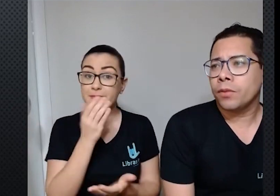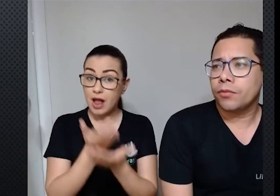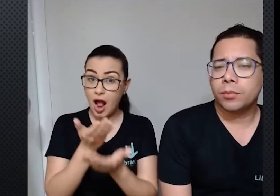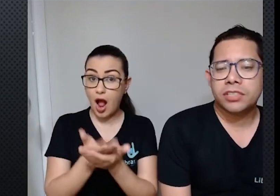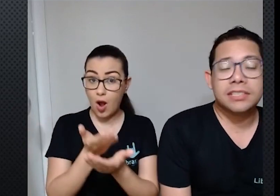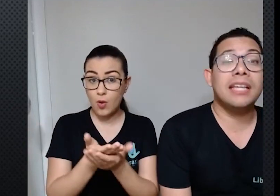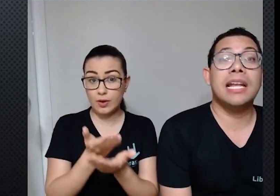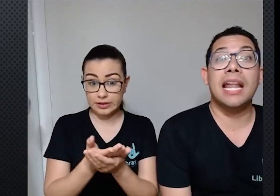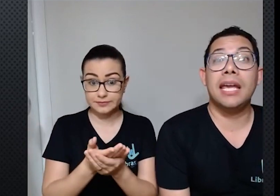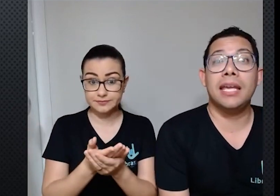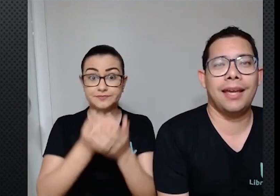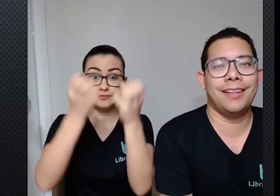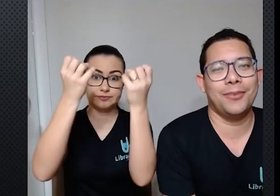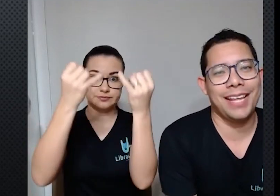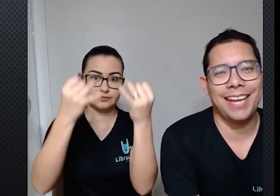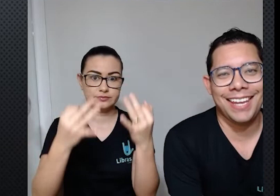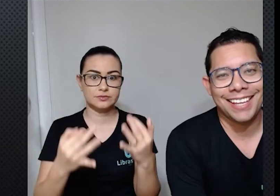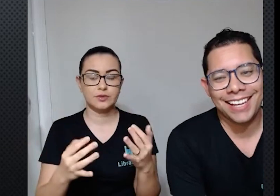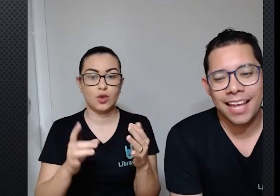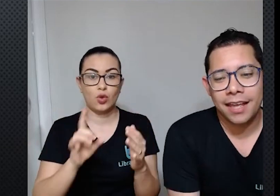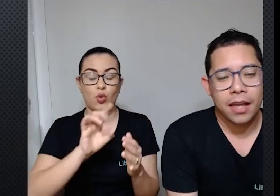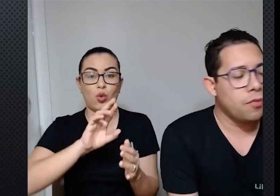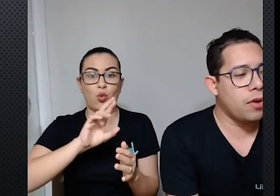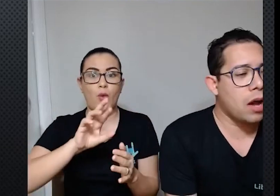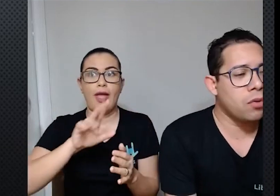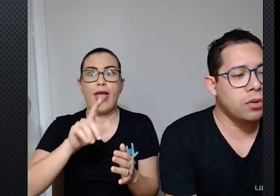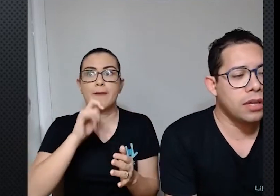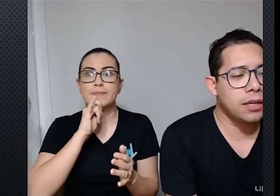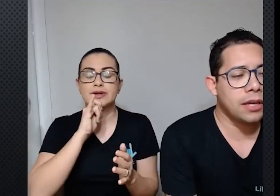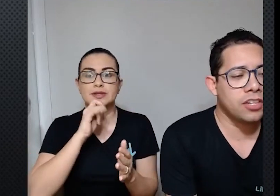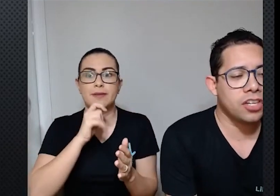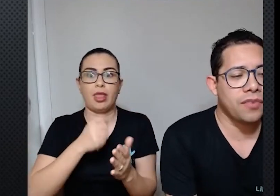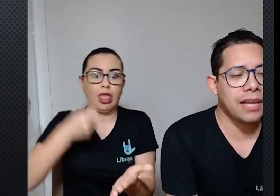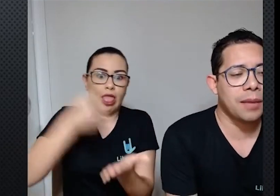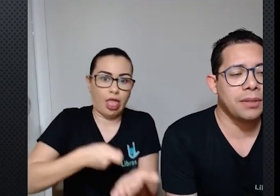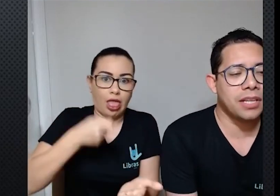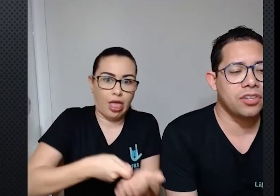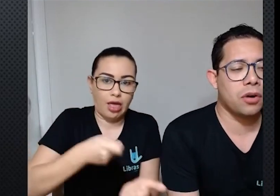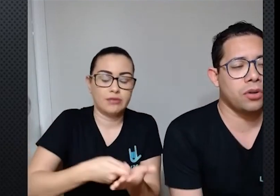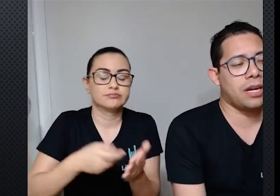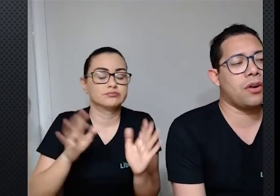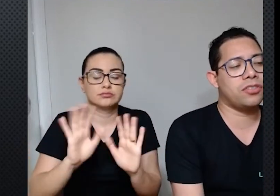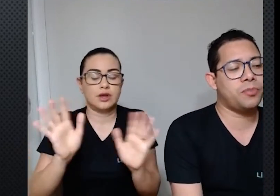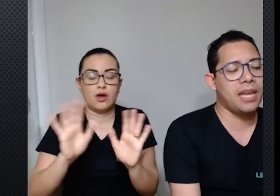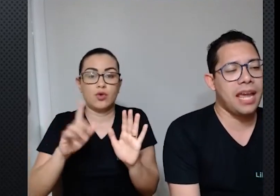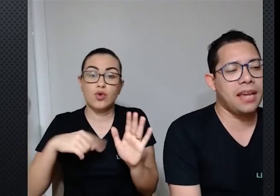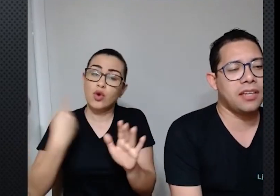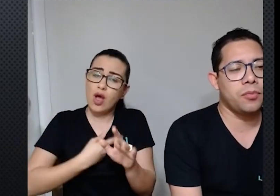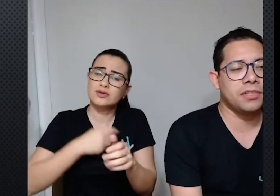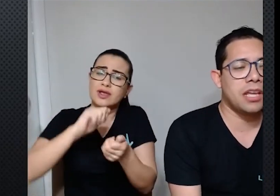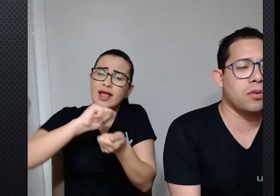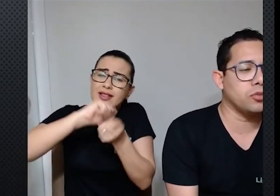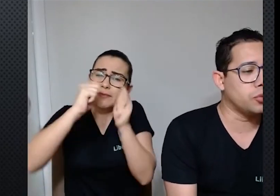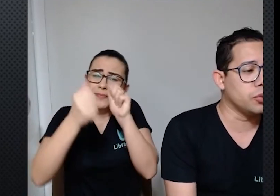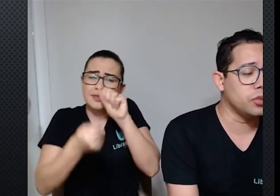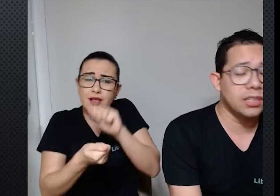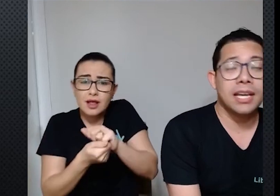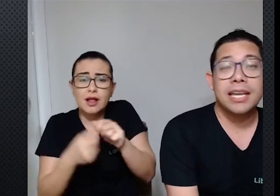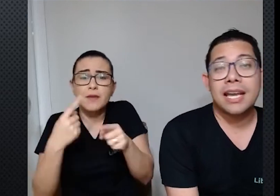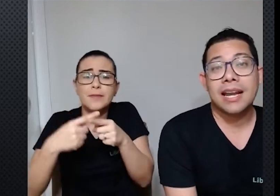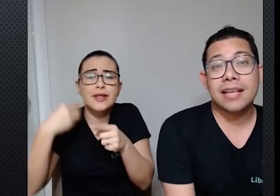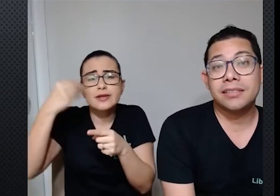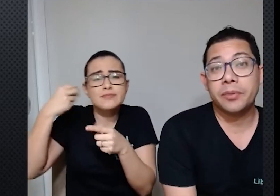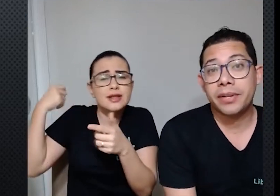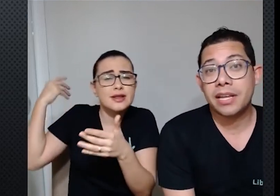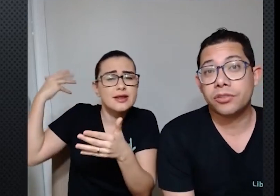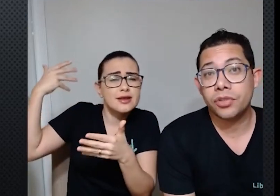é, vamos dizer, lei, não é lei, né? Foi algo que a gente vai adaptando de acordo com a nossa experiência no Ministério com Surdos